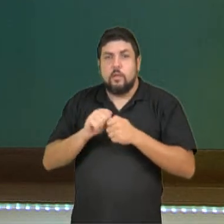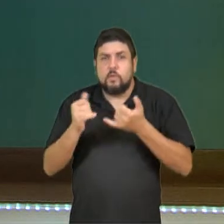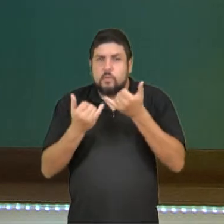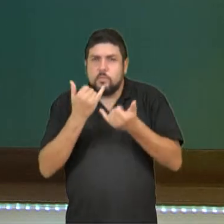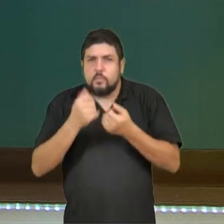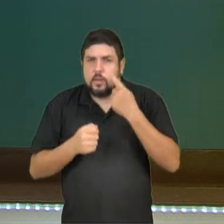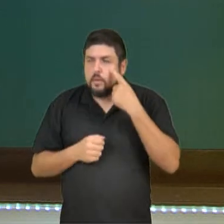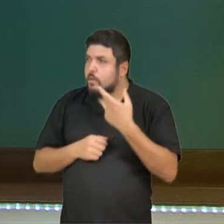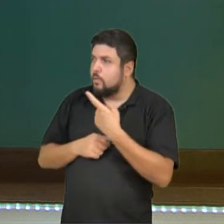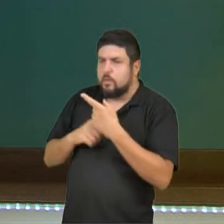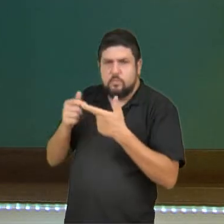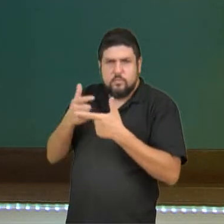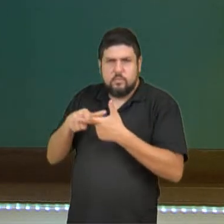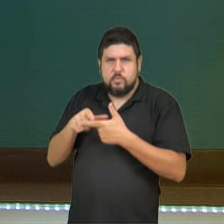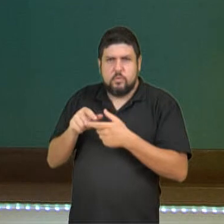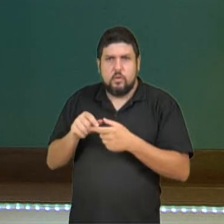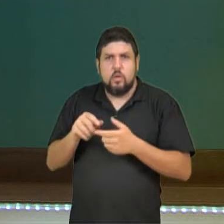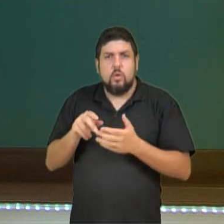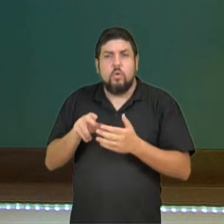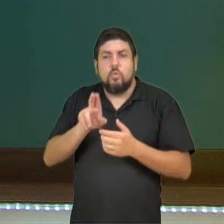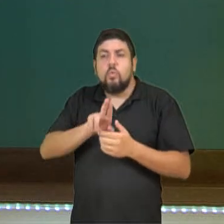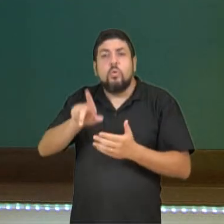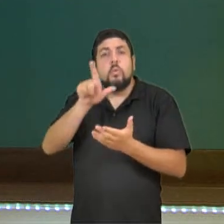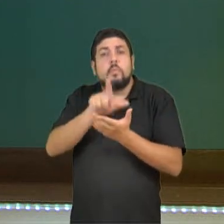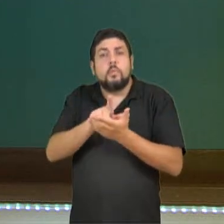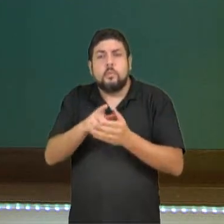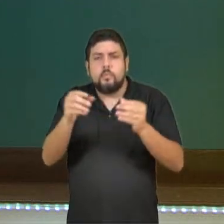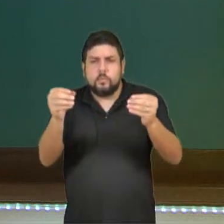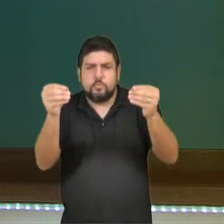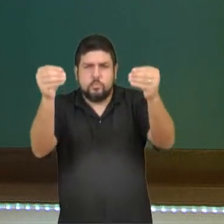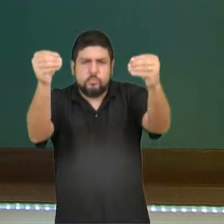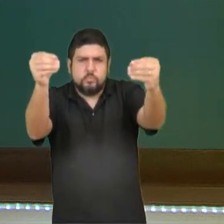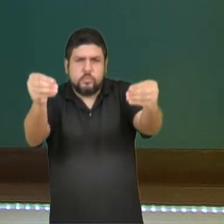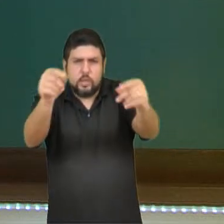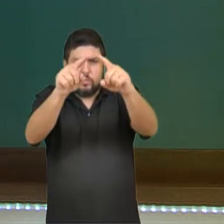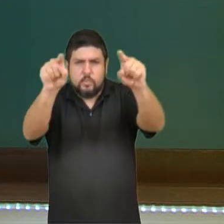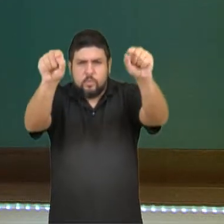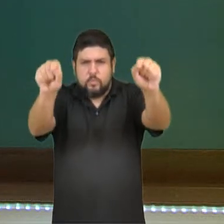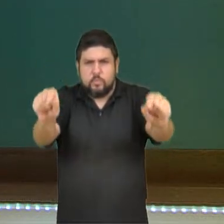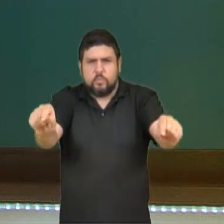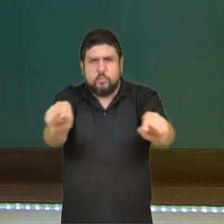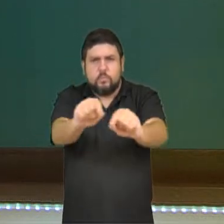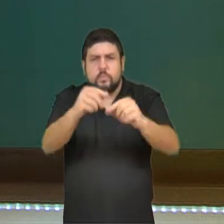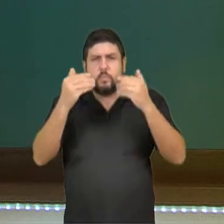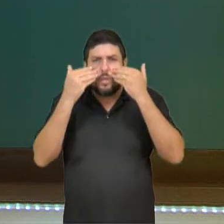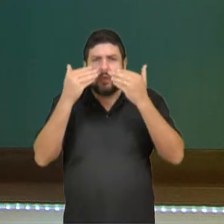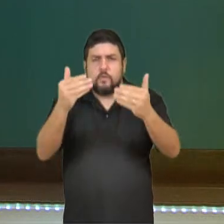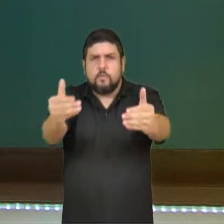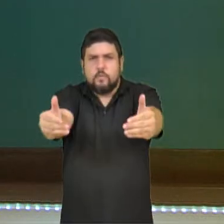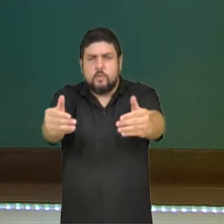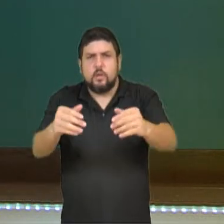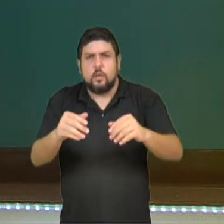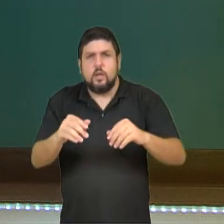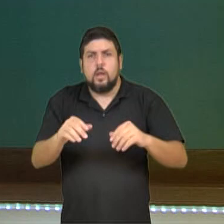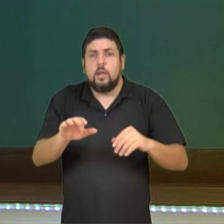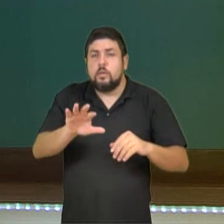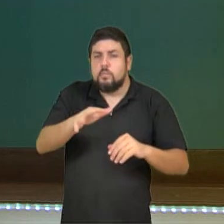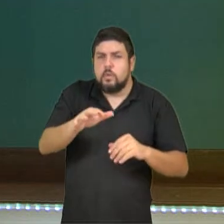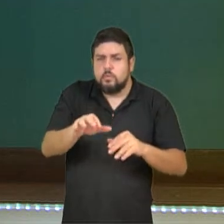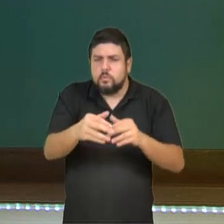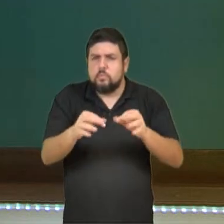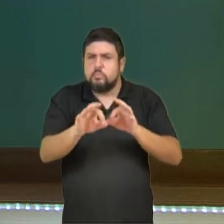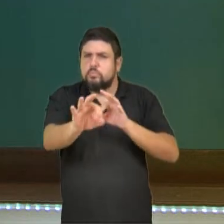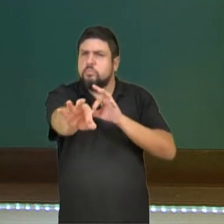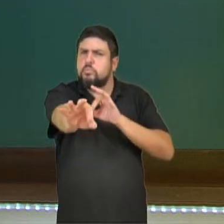tem problema. Se quiser usar uma folha de sulfite também, fica a seu critério. O importante é ter um alvo. E você colocar ele a mais ou menos uns 5 metros de